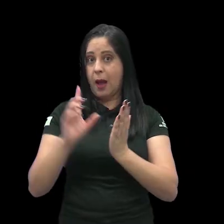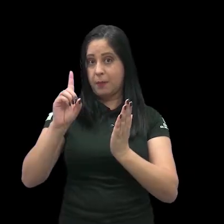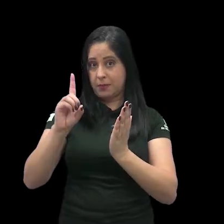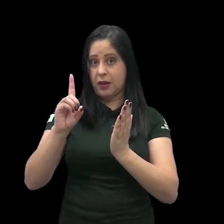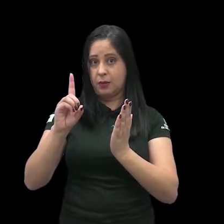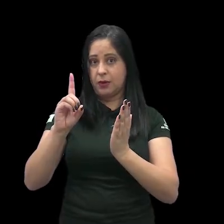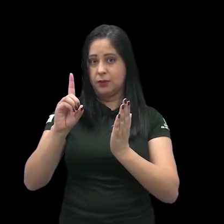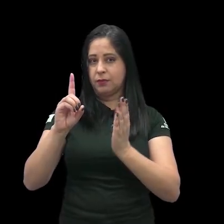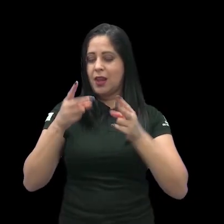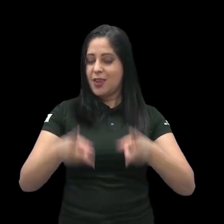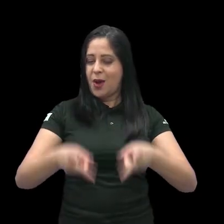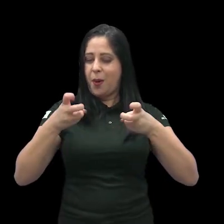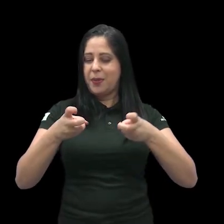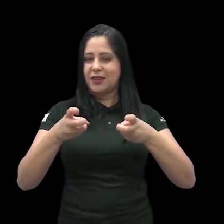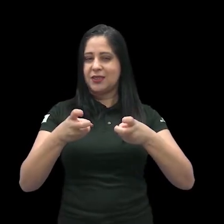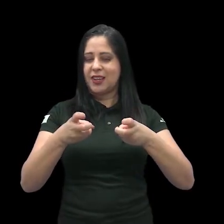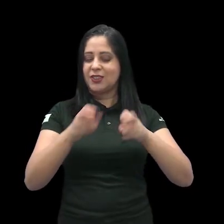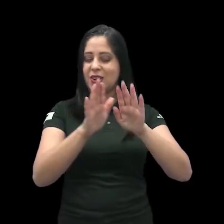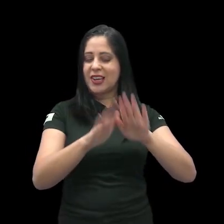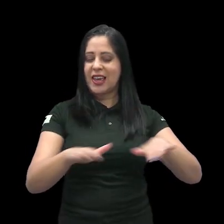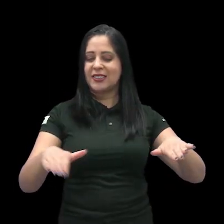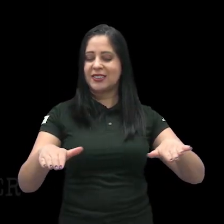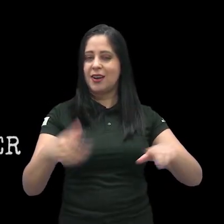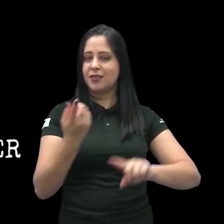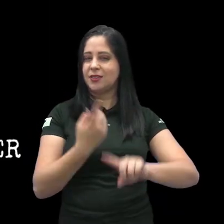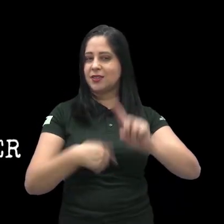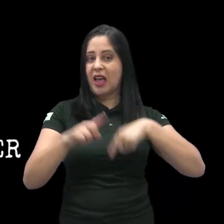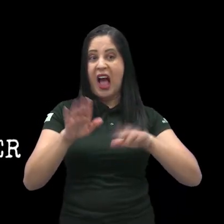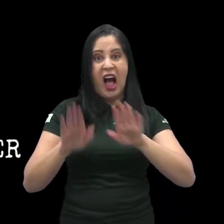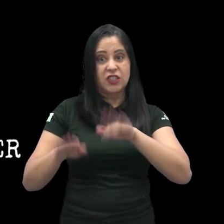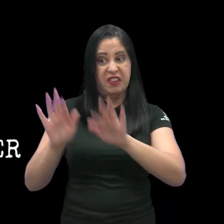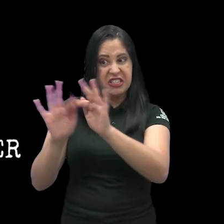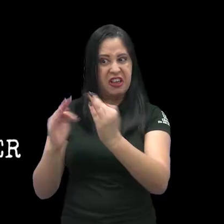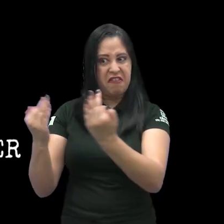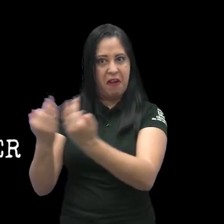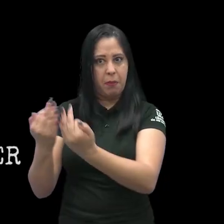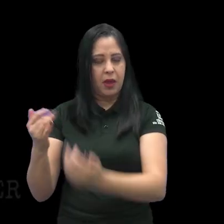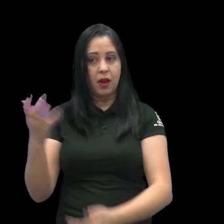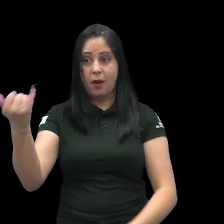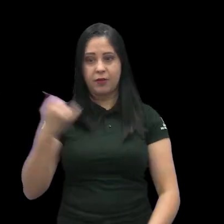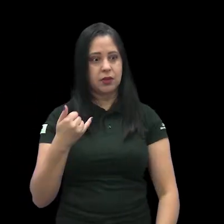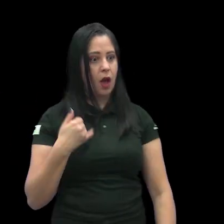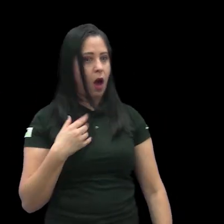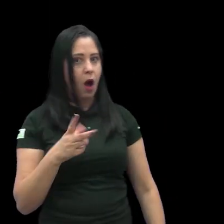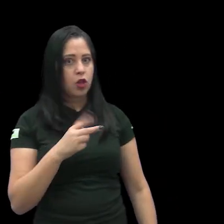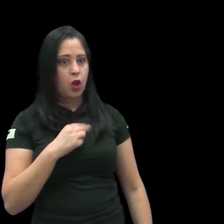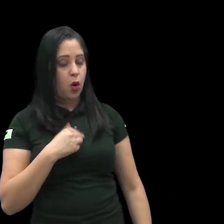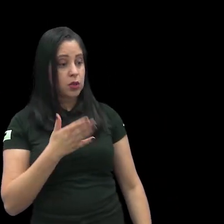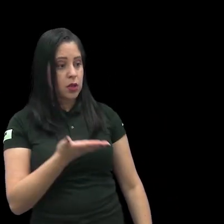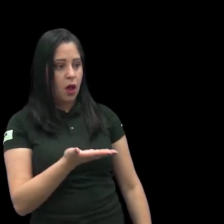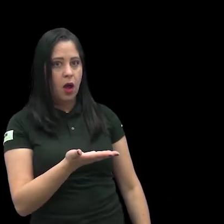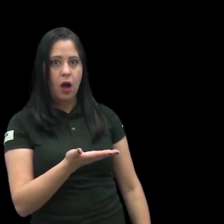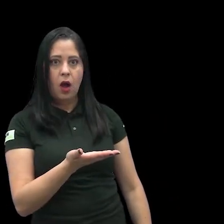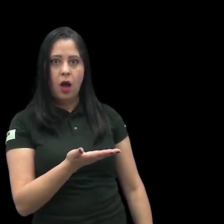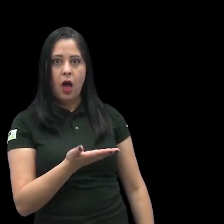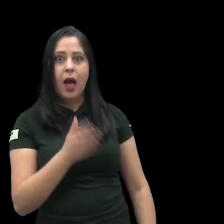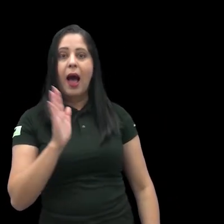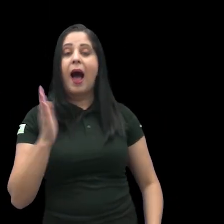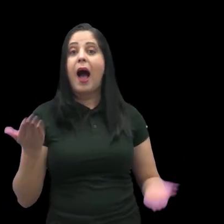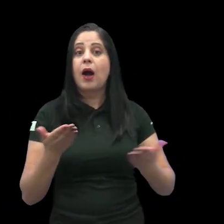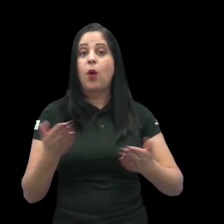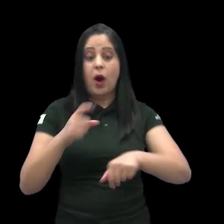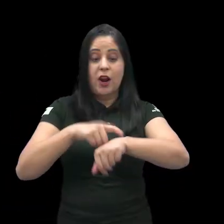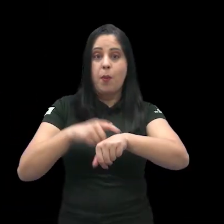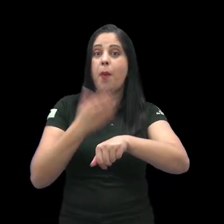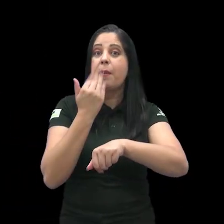vê que isso surte muito em casa, porque tem famílias que chegam até nós e falam: olha, eu comecei a orar as refeições porque o